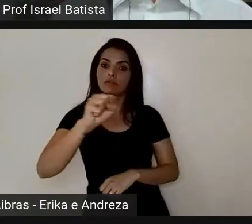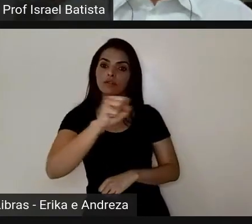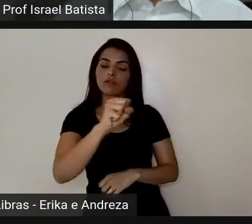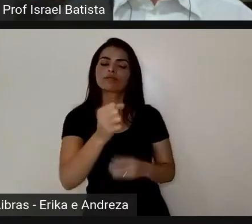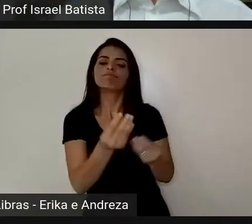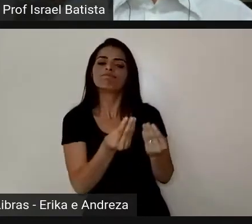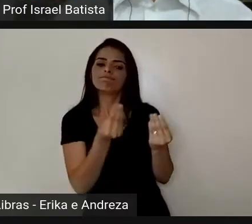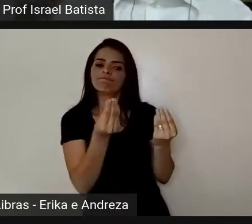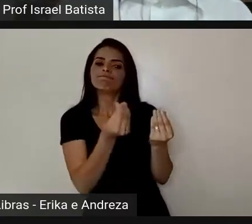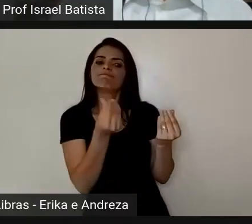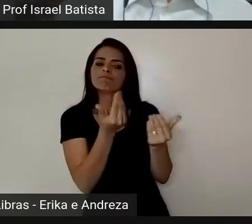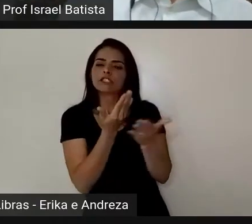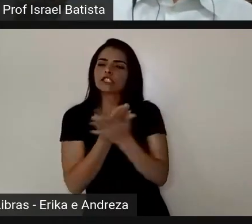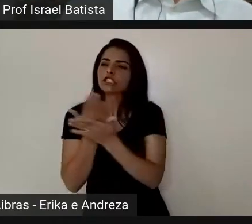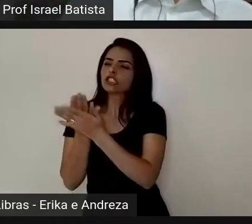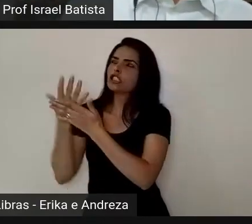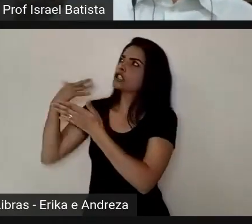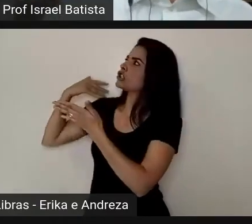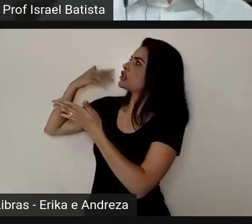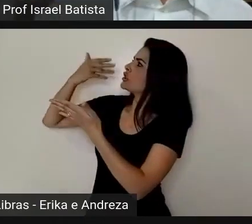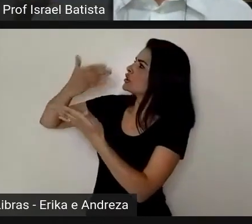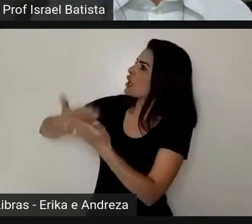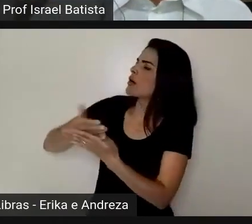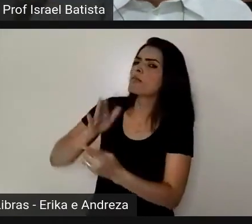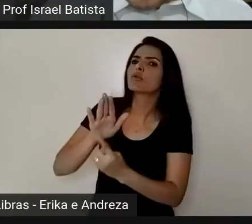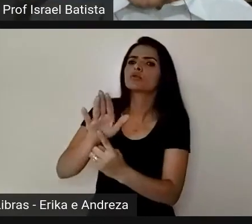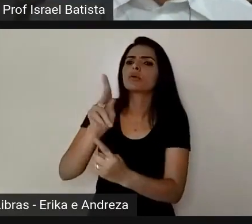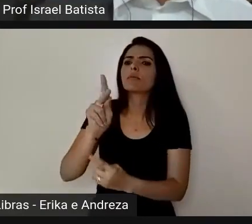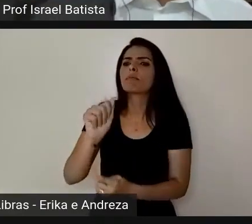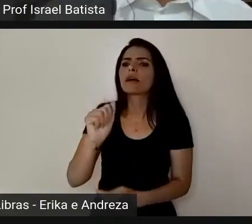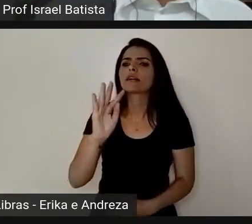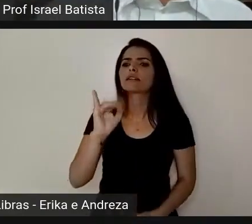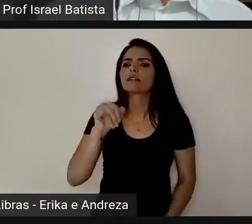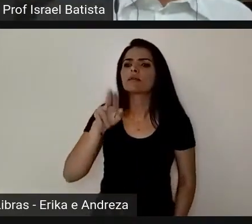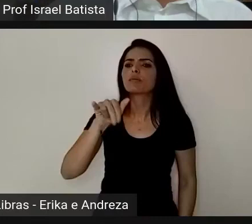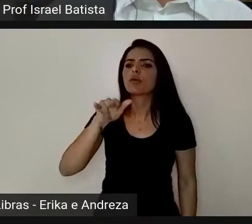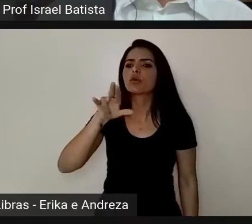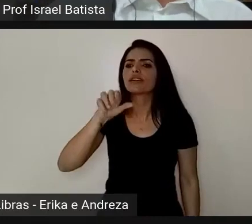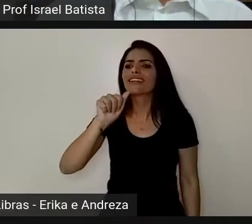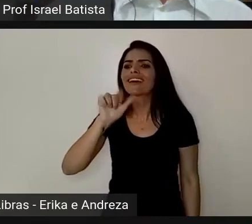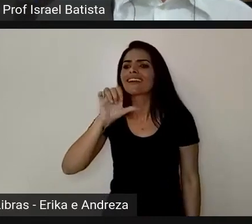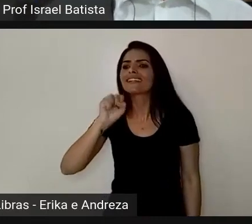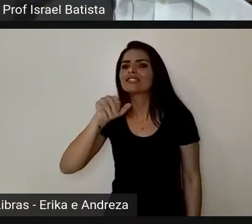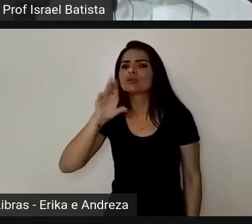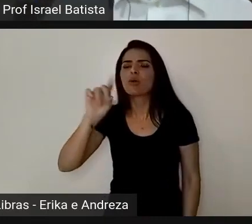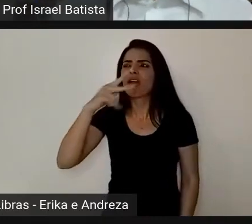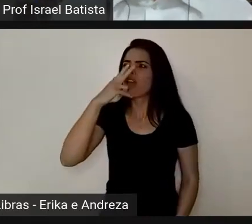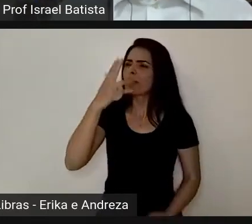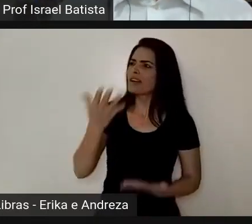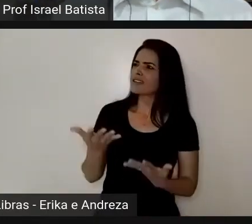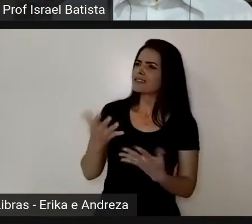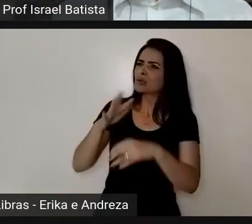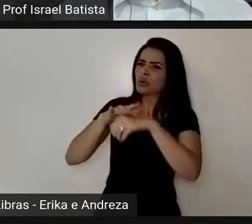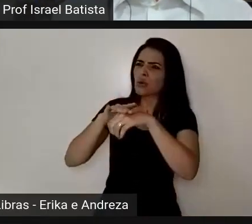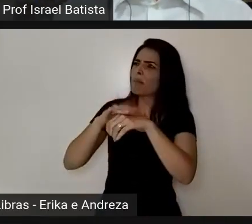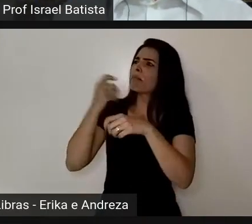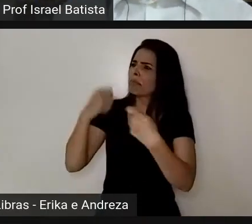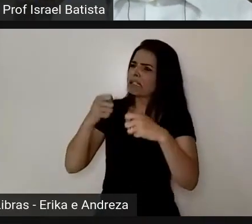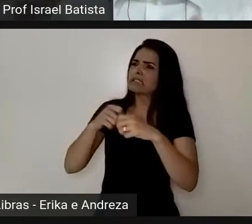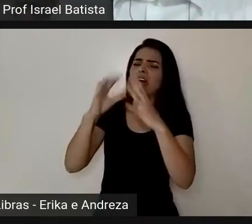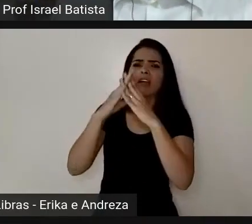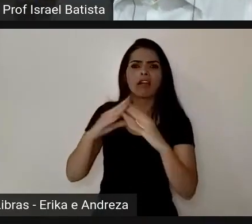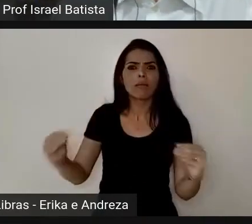aos estudos que demonstravam que o patrimonialismo era uma doença a ser combatida. E a Constituição de